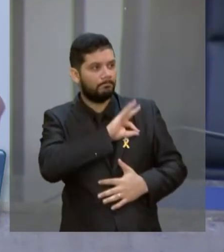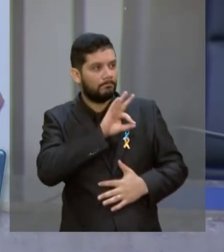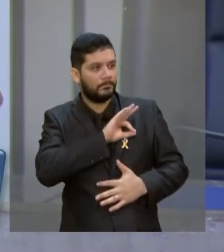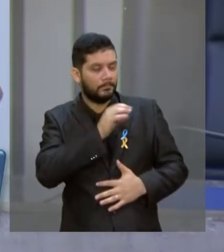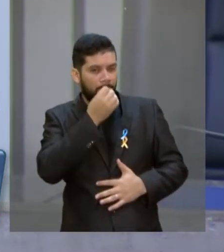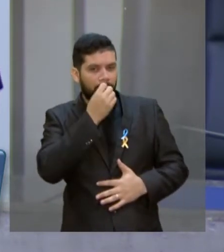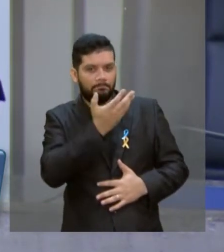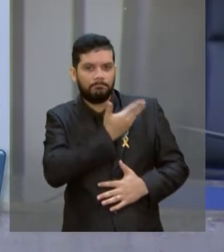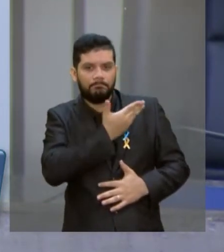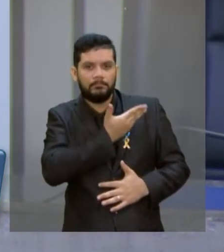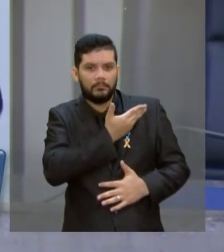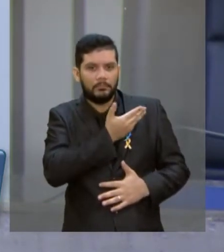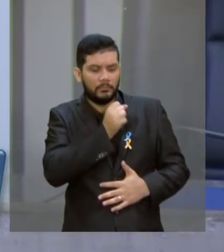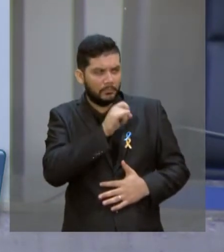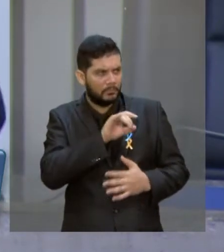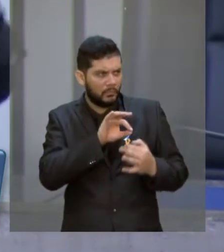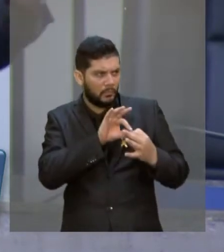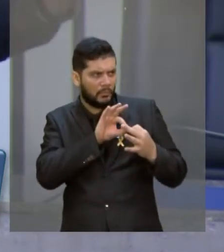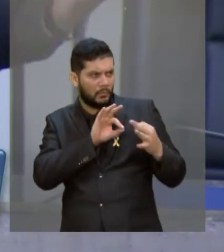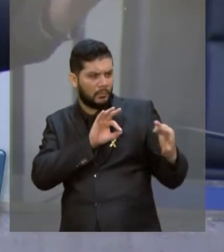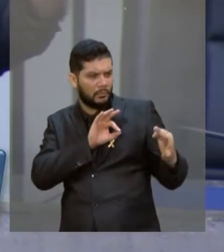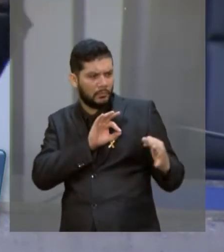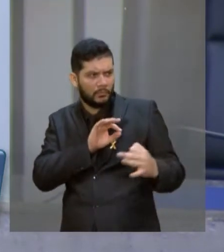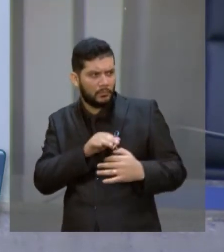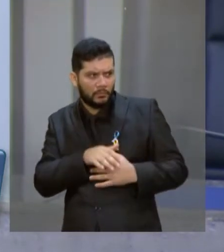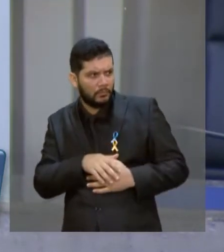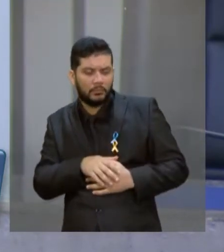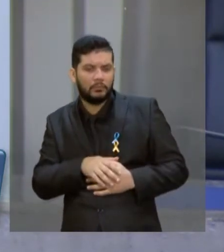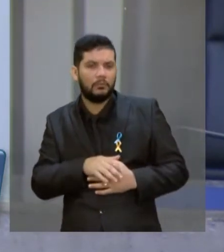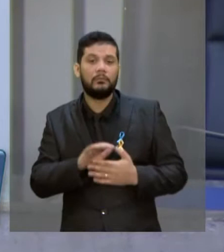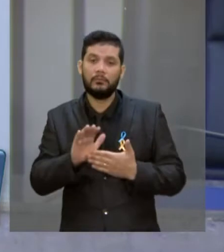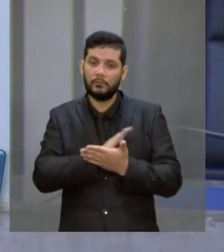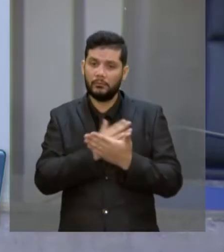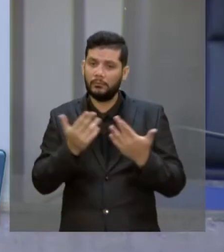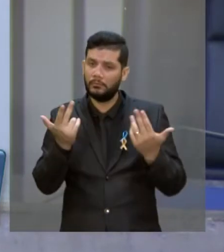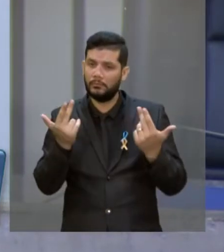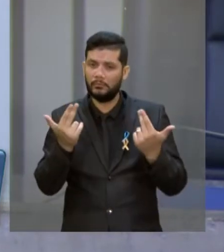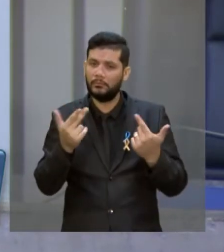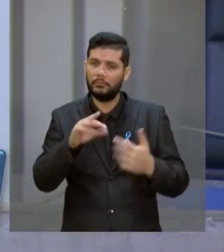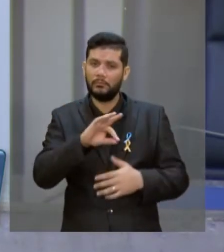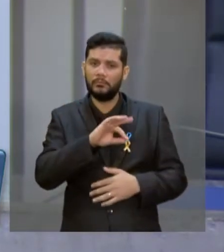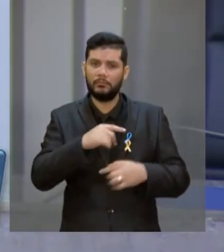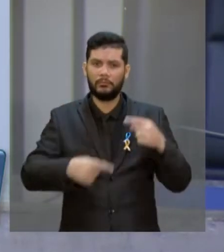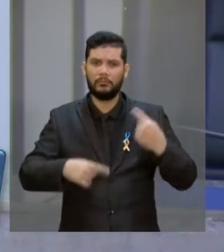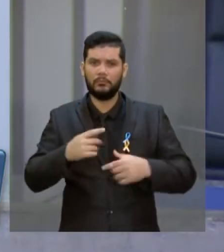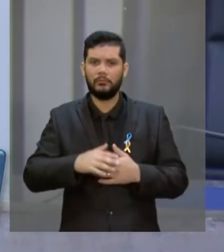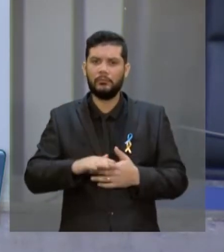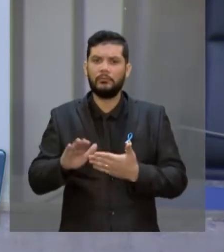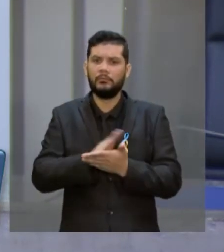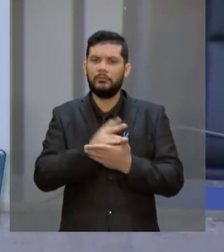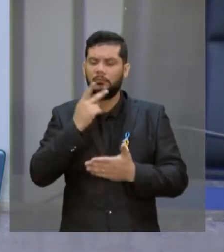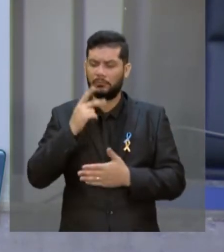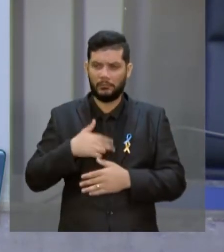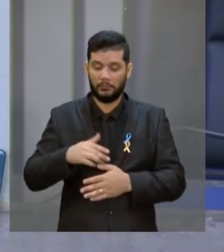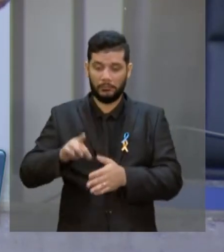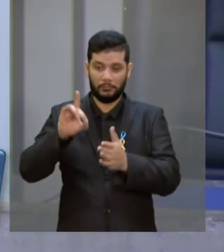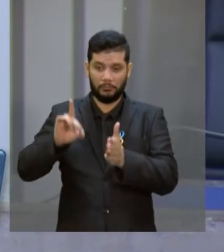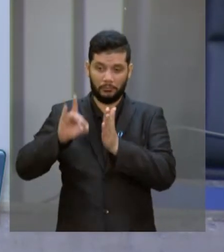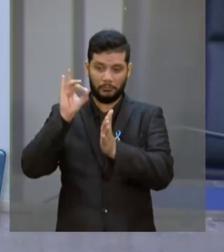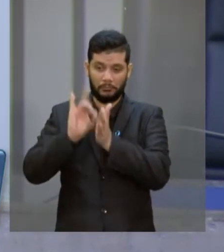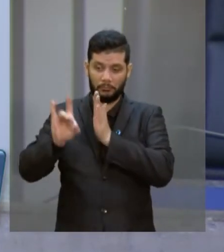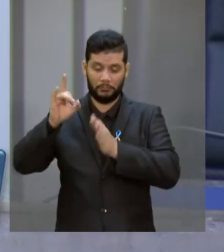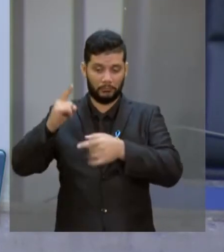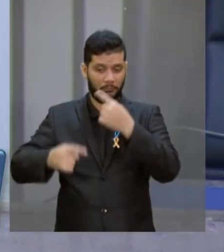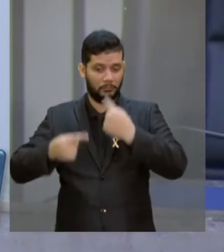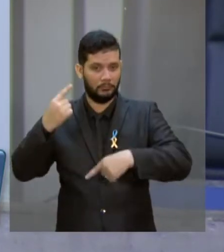amigo. Porque se vê distante é como na política. Tem pessoa que chega para a gente, deputado Rosendo, diz assim, eu odeio política. Né? Eu odeio política.